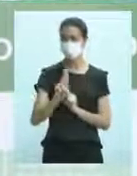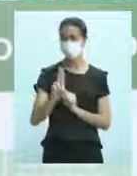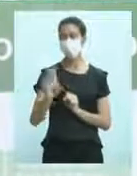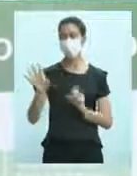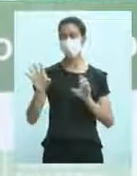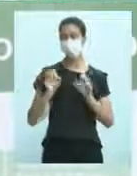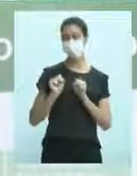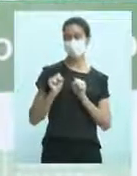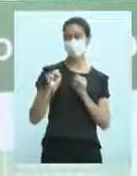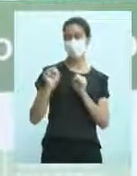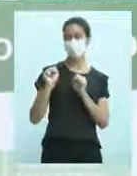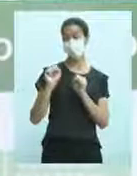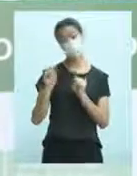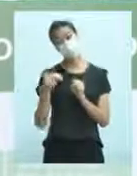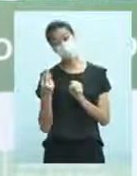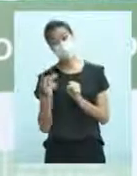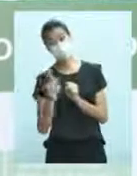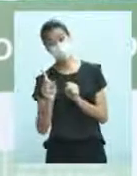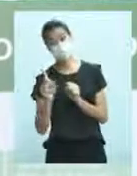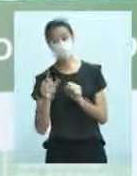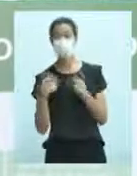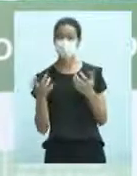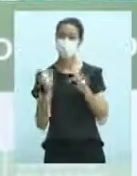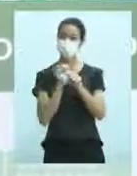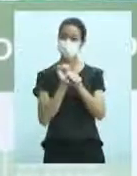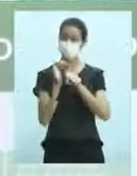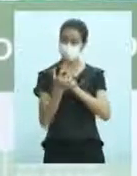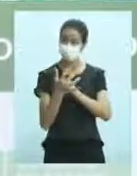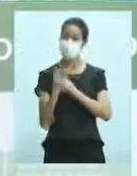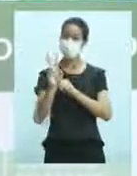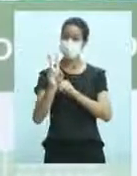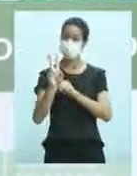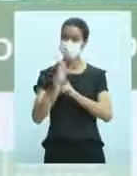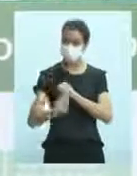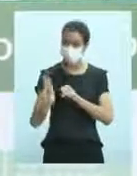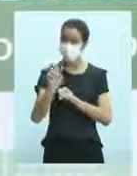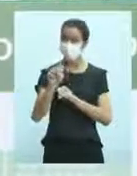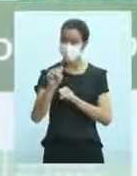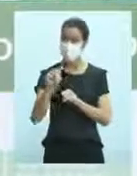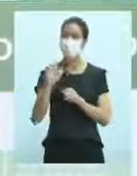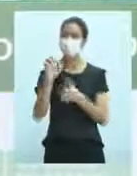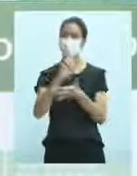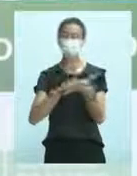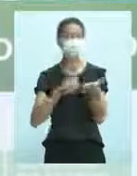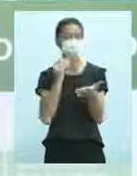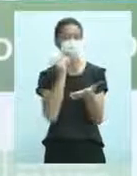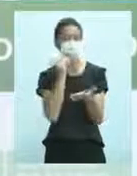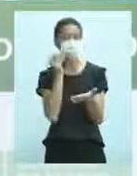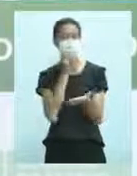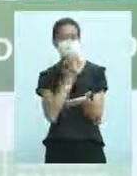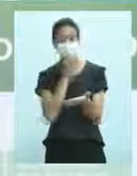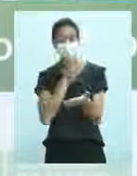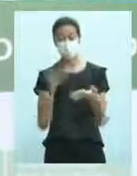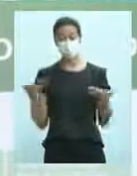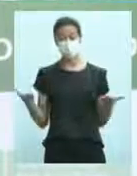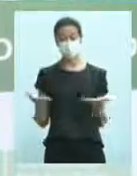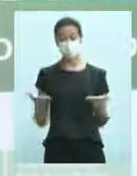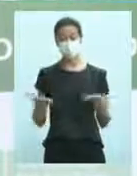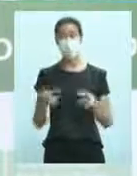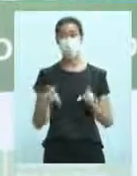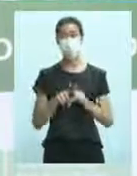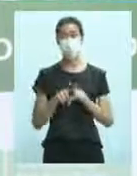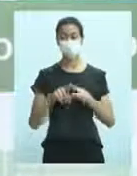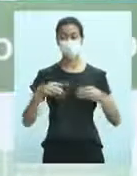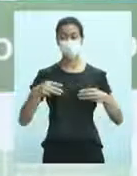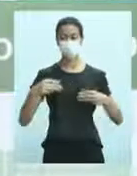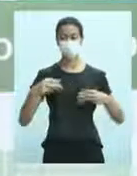pessoal da saúde e pro pessoal daqui com pessoal da segurança pública e hoje o ministério da saúde envia também têm